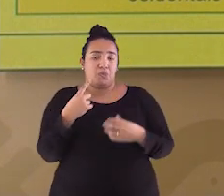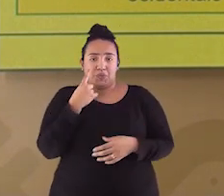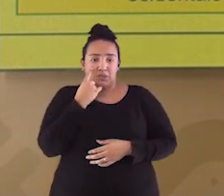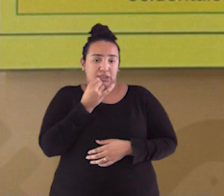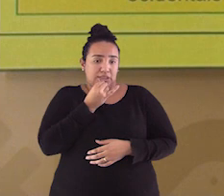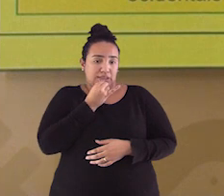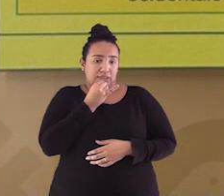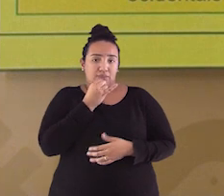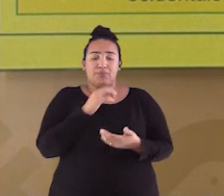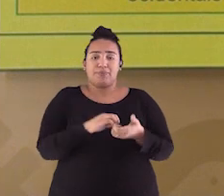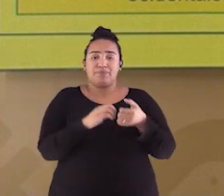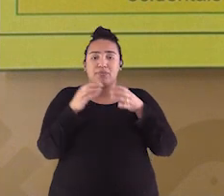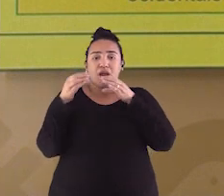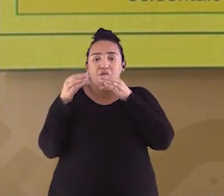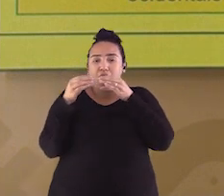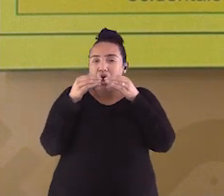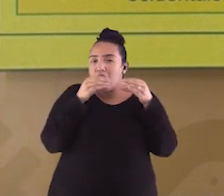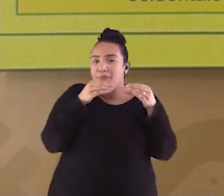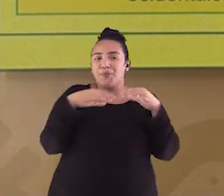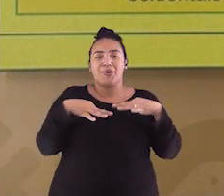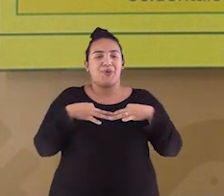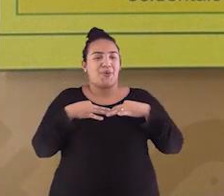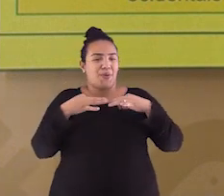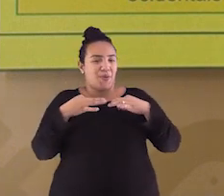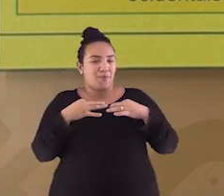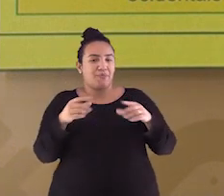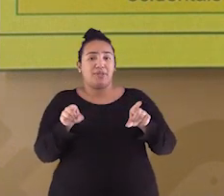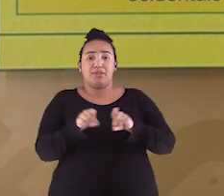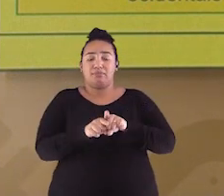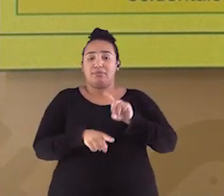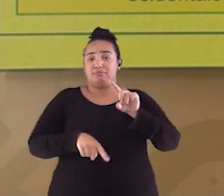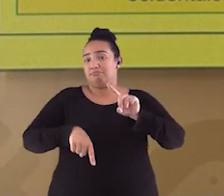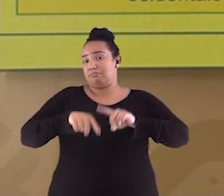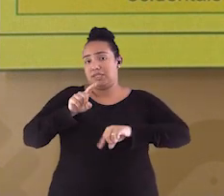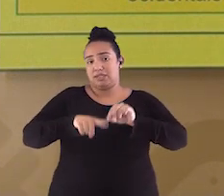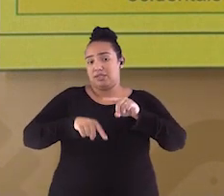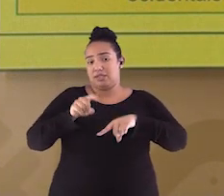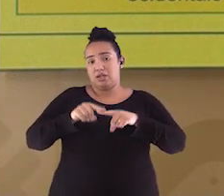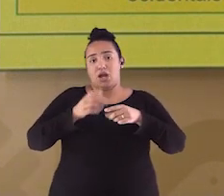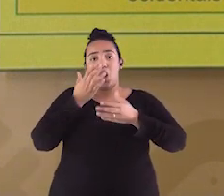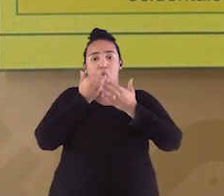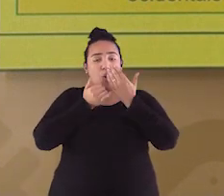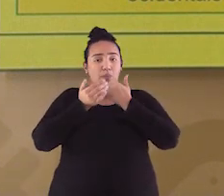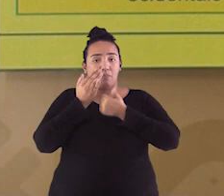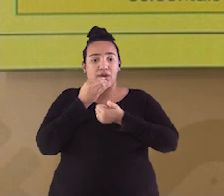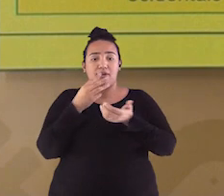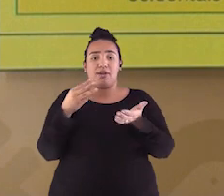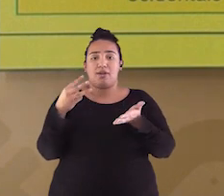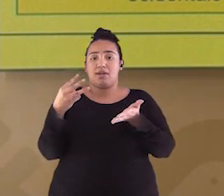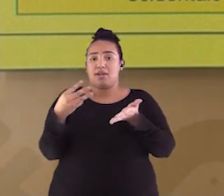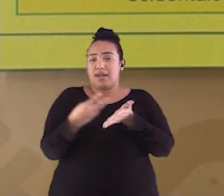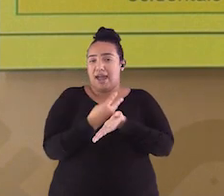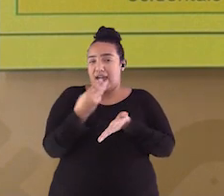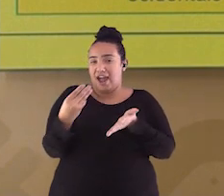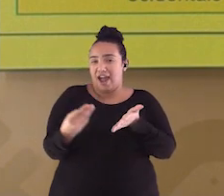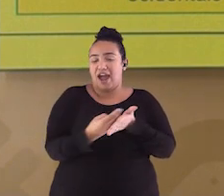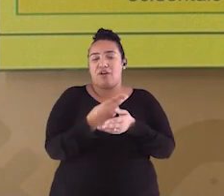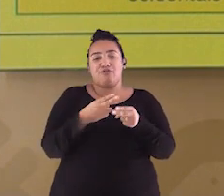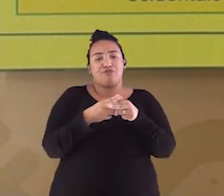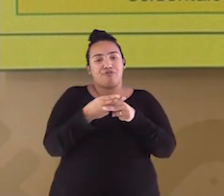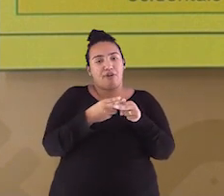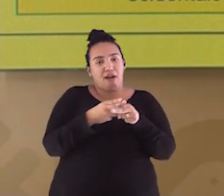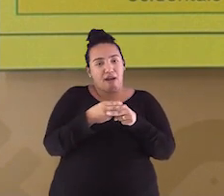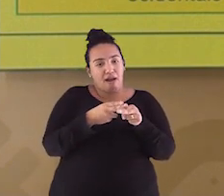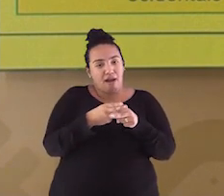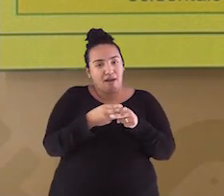por exemplo, o hambúrguer, as roupas e também os utensílios de se alimentar, já que os ocidentais